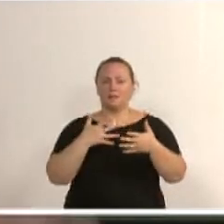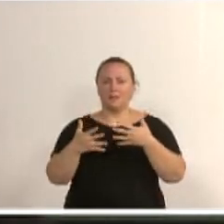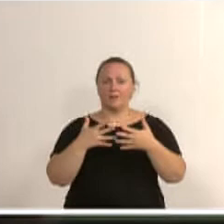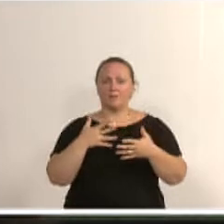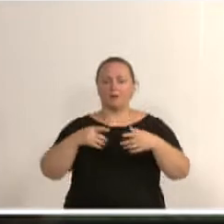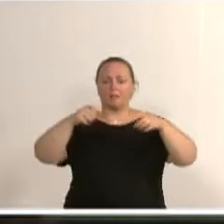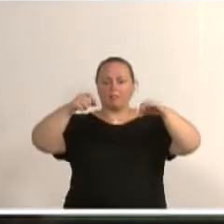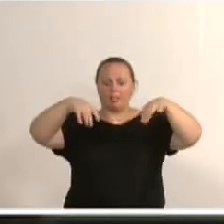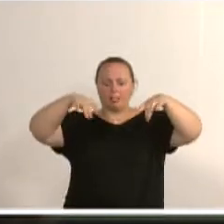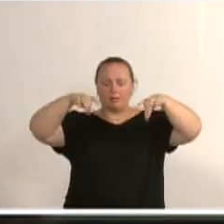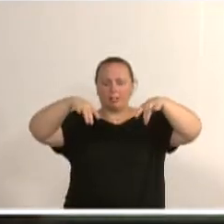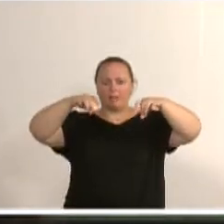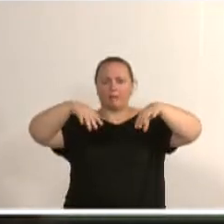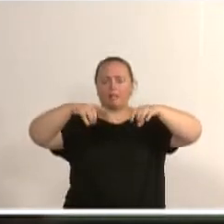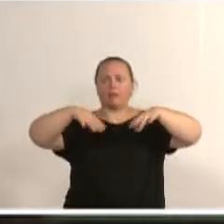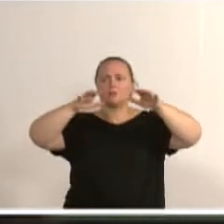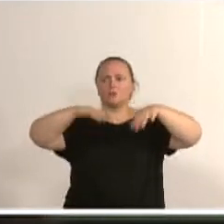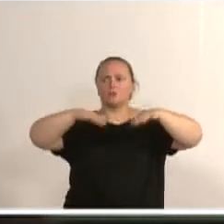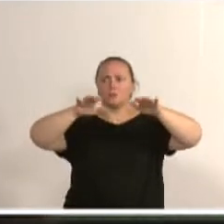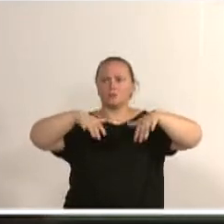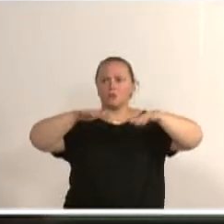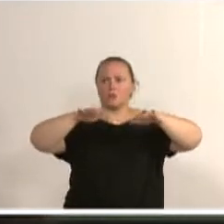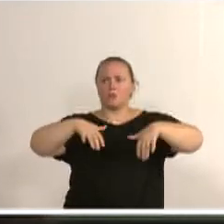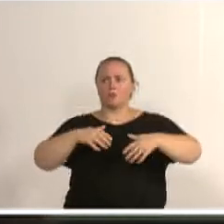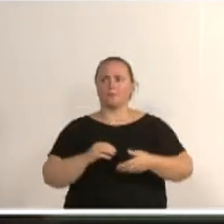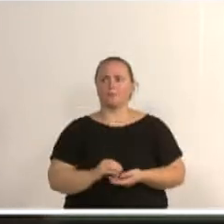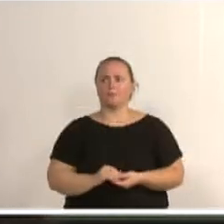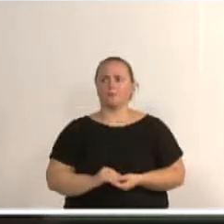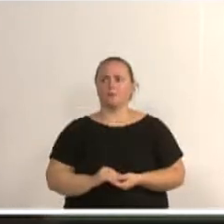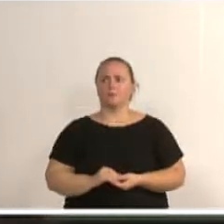do que lá fora.